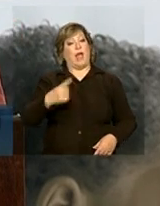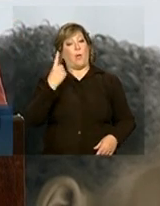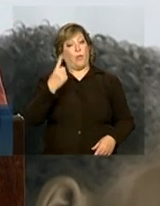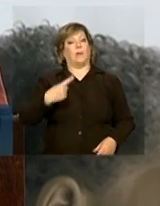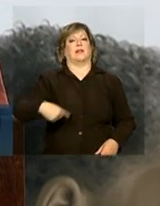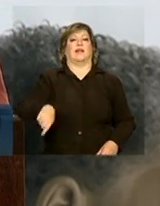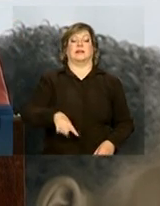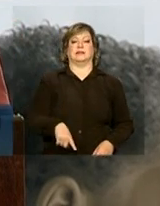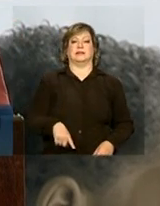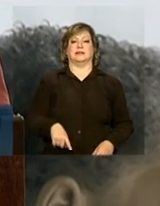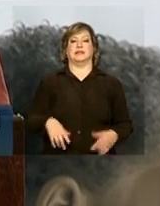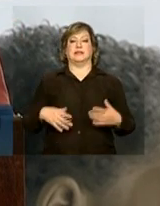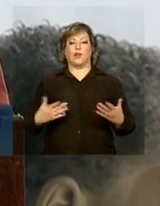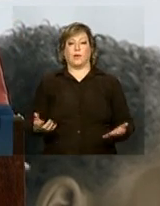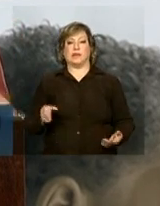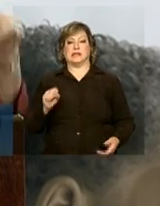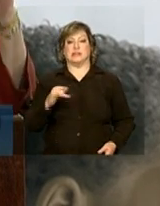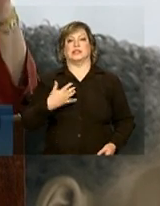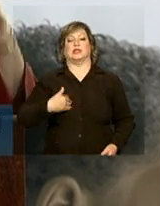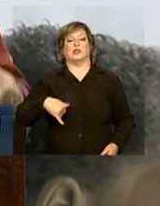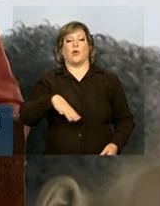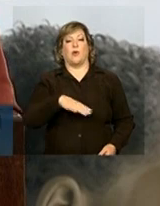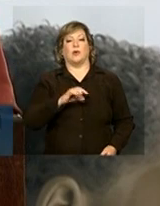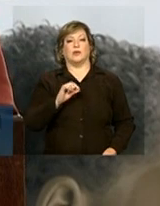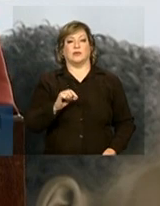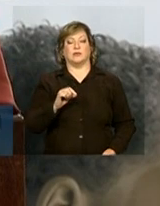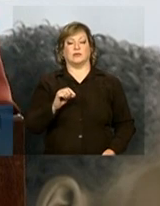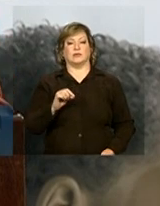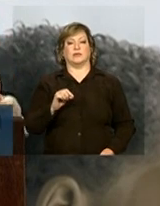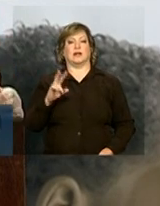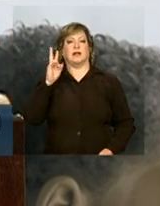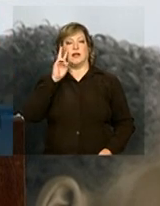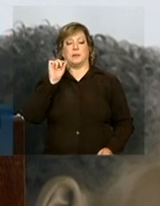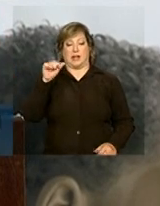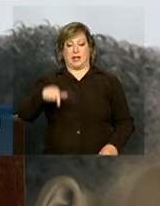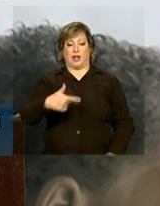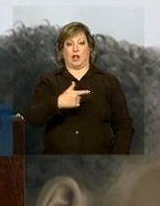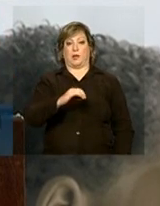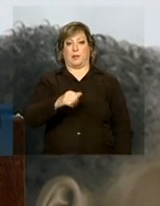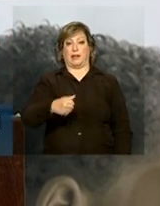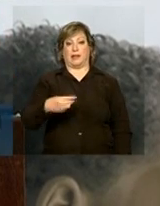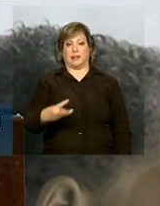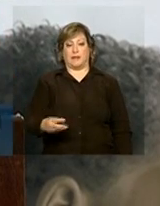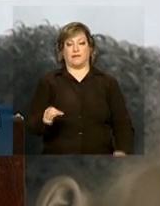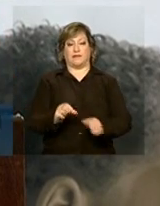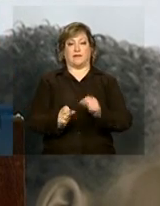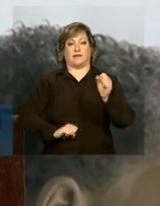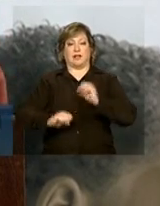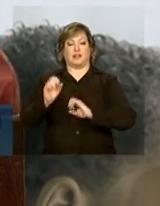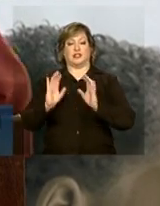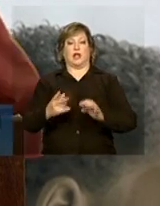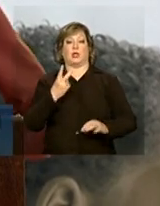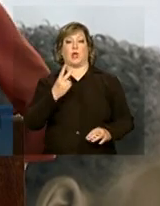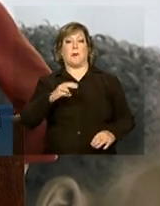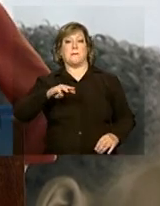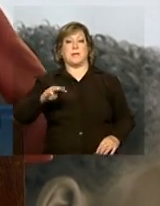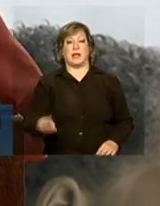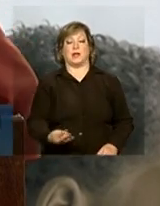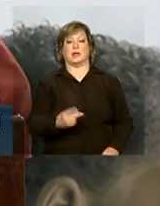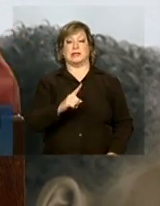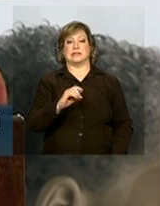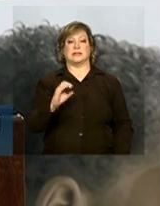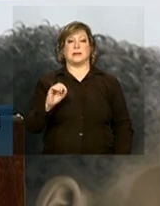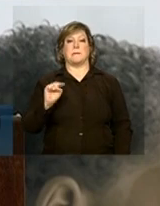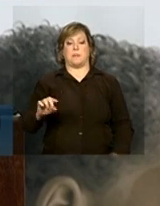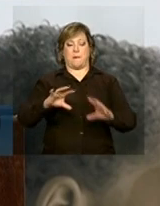considerar que este ano de 2013 nós produzimos 2 milhões e 100